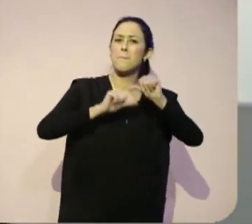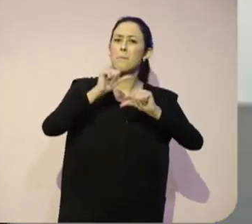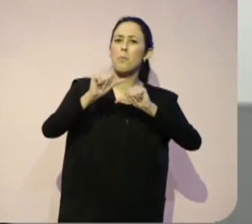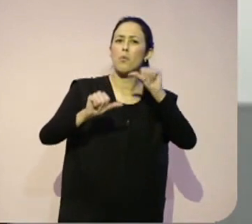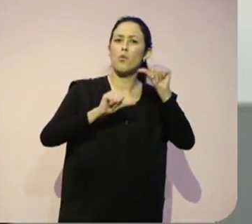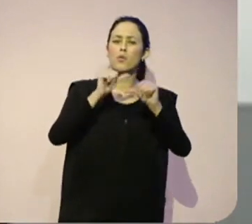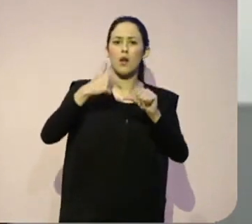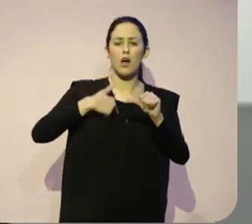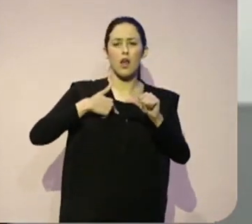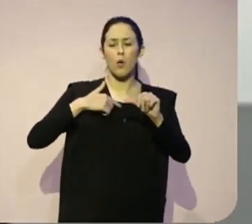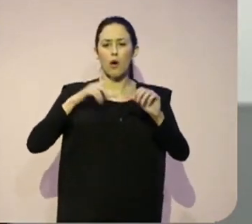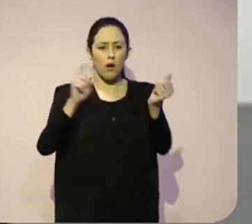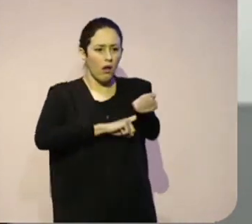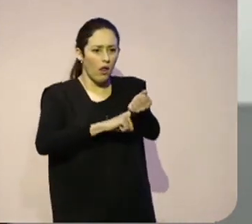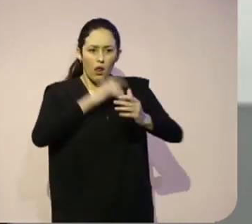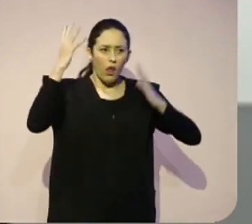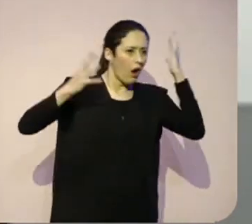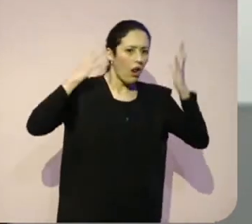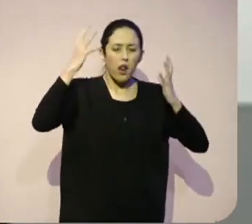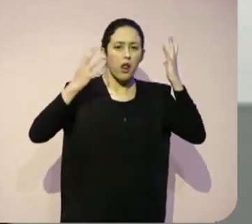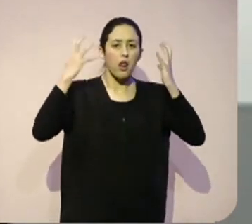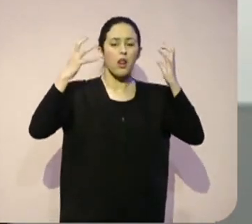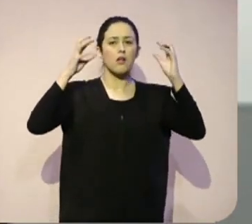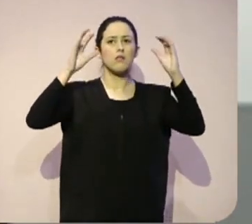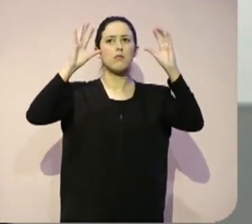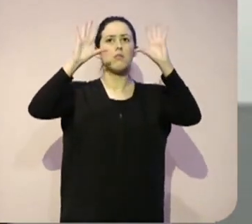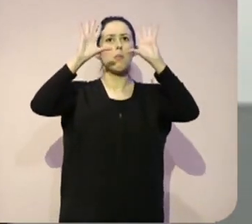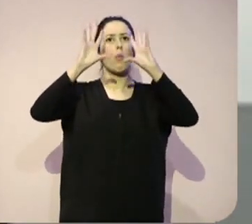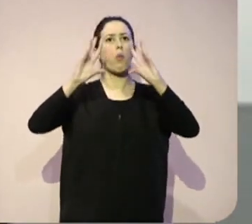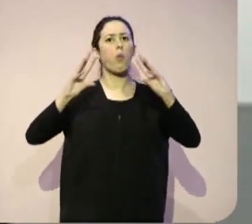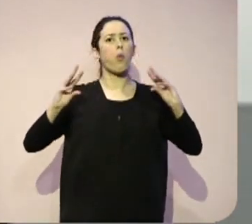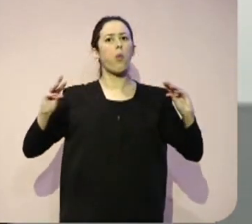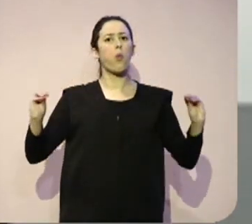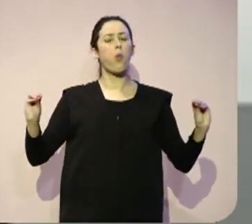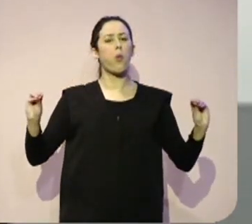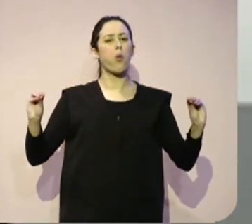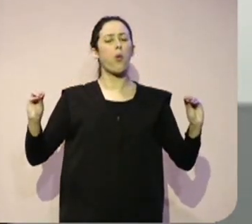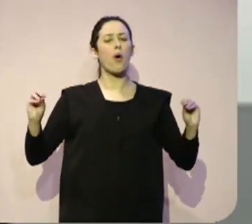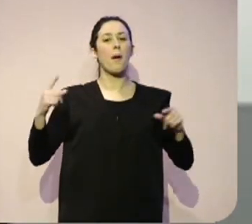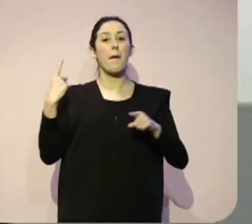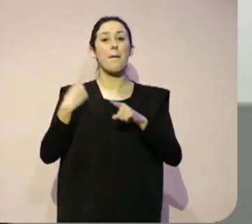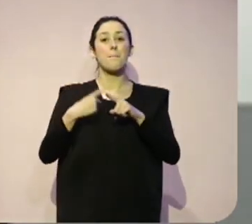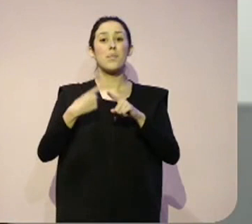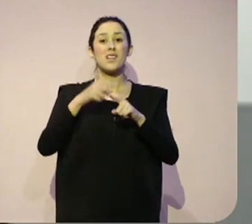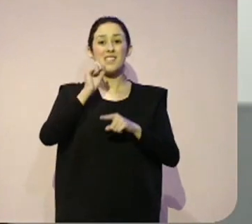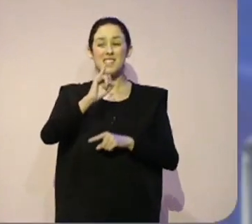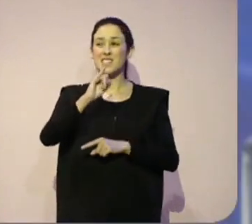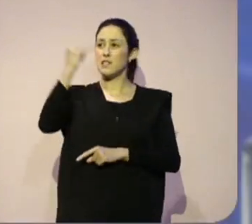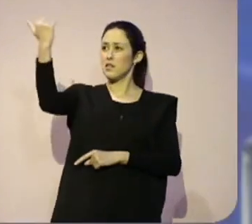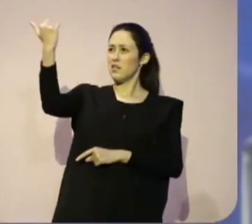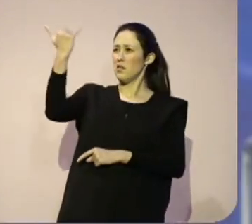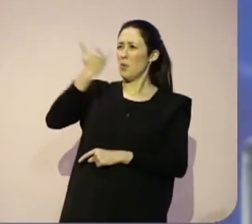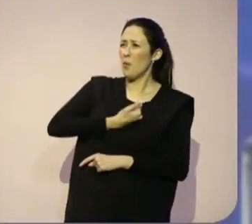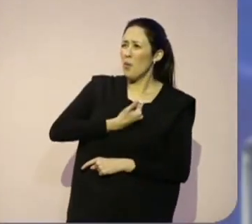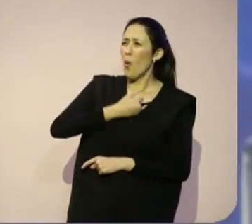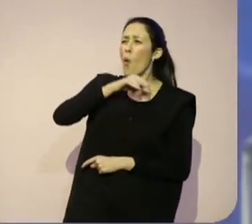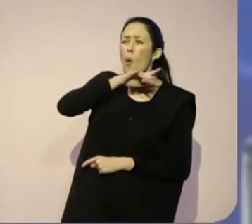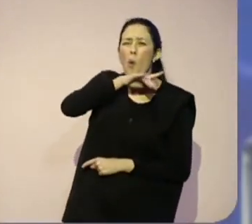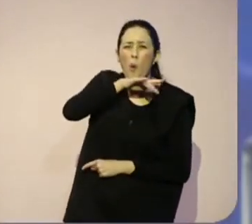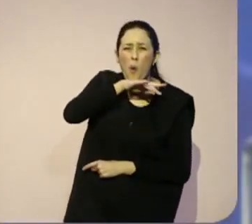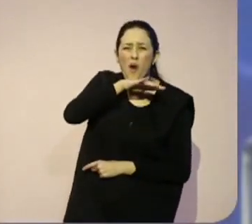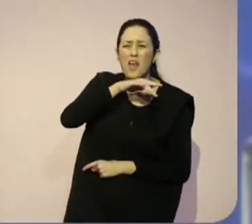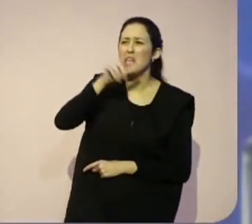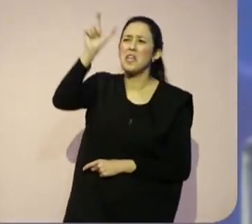começaram a parar. Porque geralmente quando eu tenho uma notícia muito ruim, que provavelmente